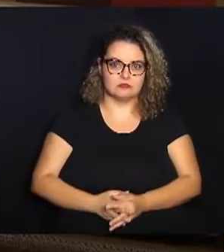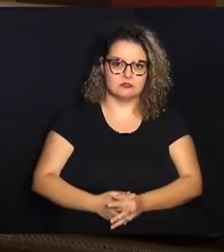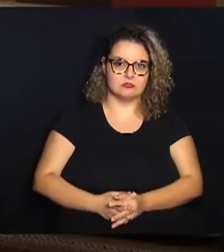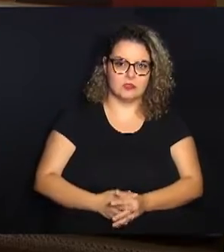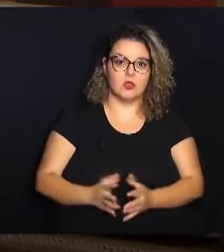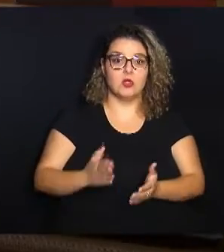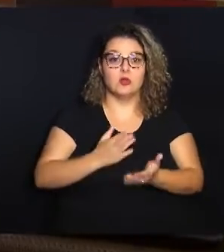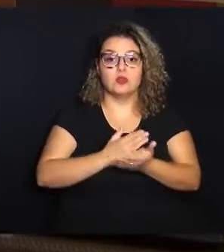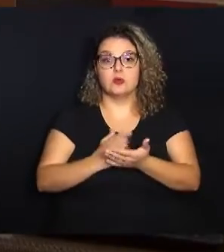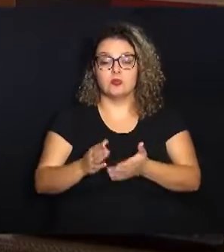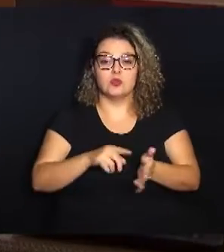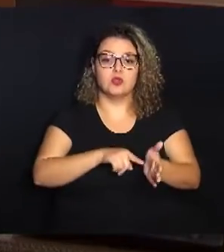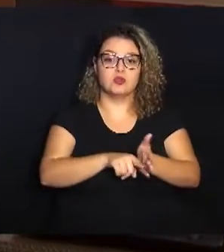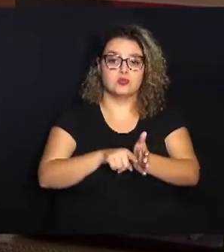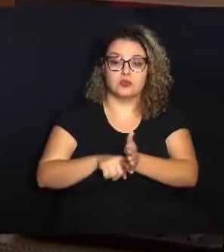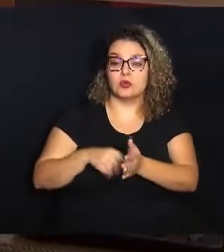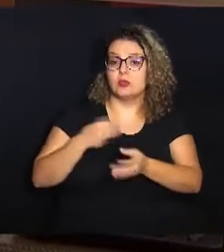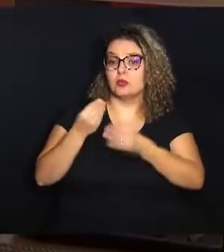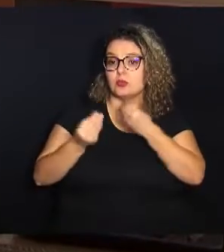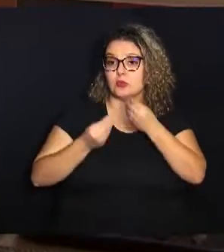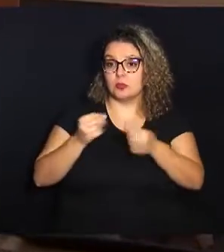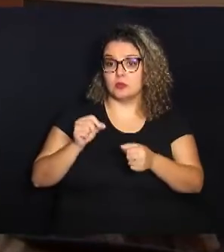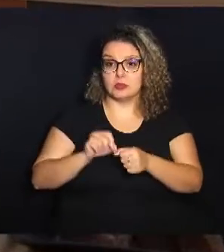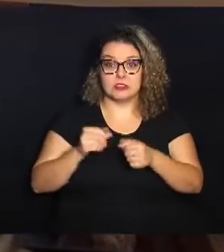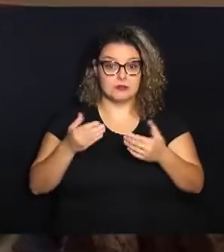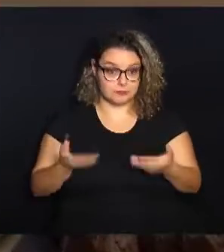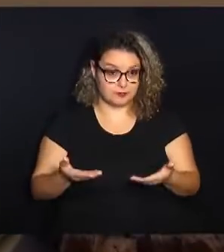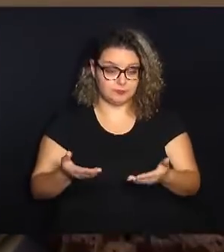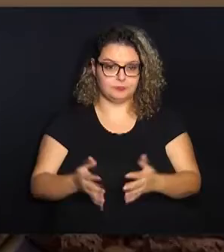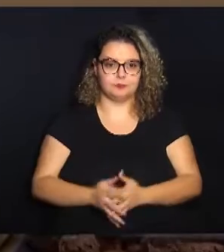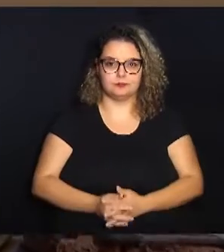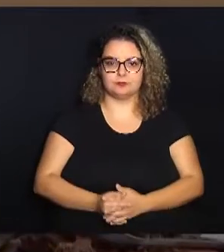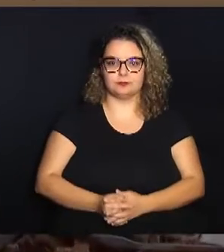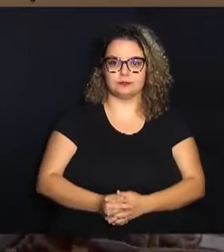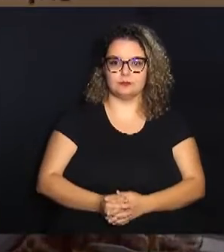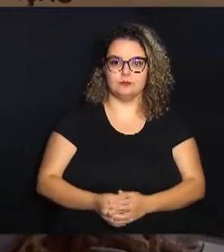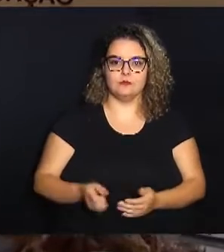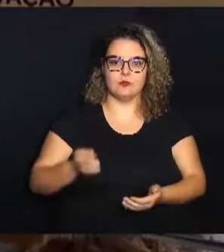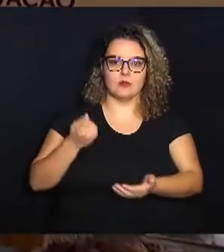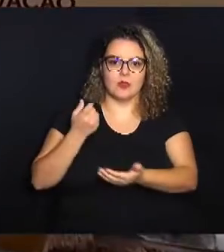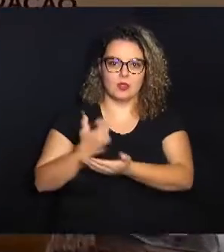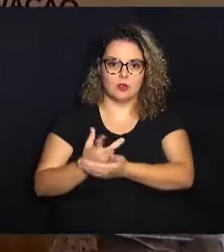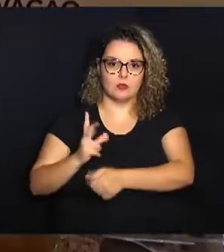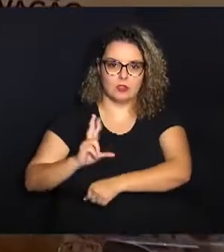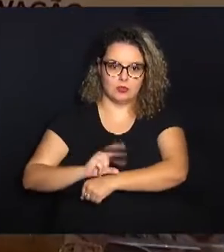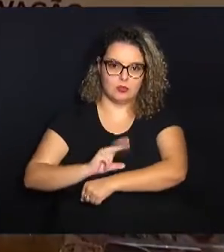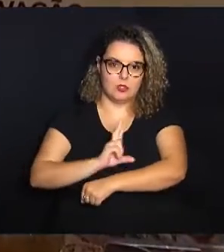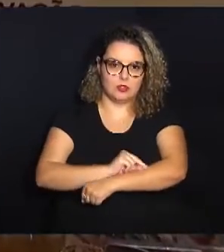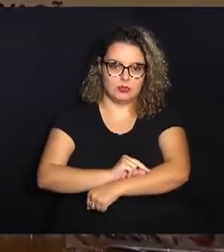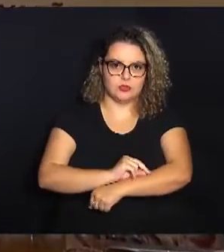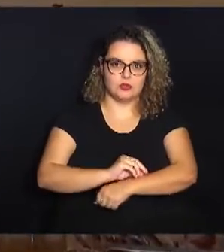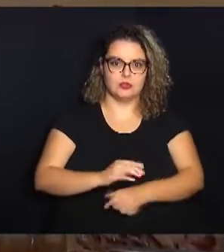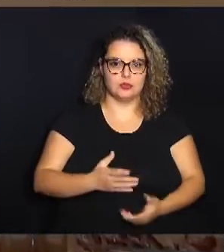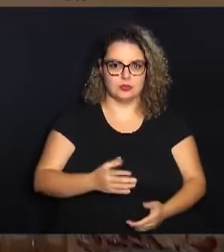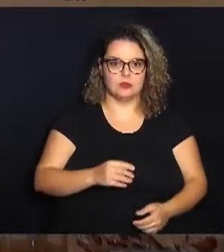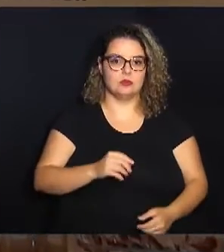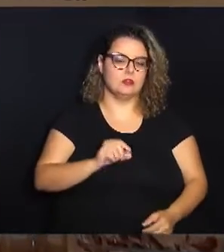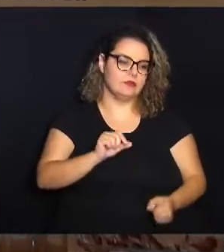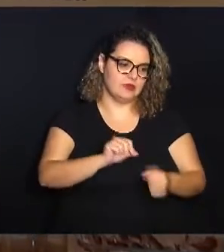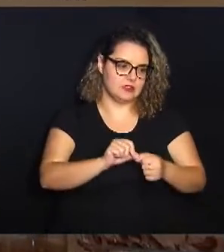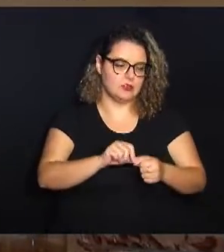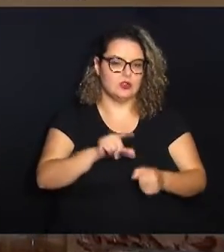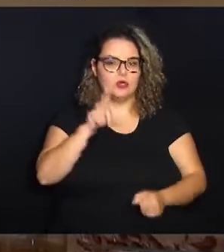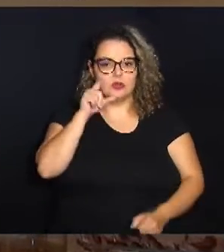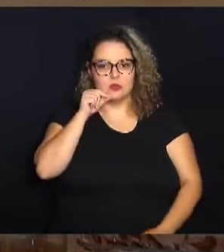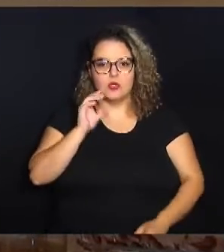comecei a pesquisar como fazer isso aqui. Comprei grilos de um criador que criava para pássaros, um curso